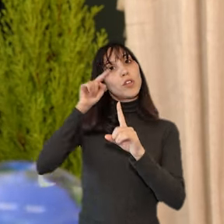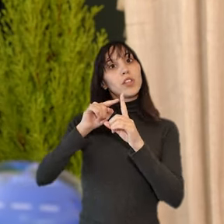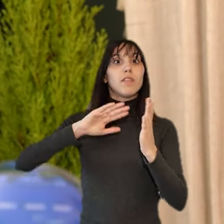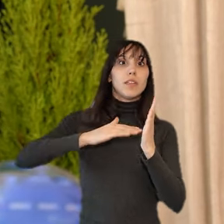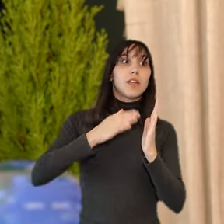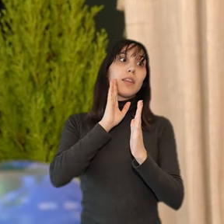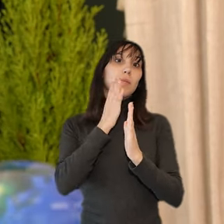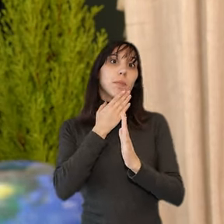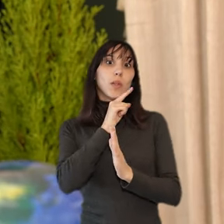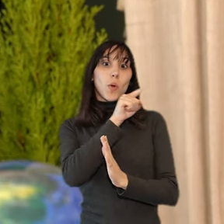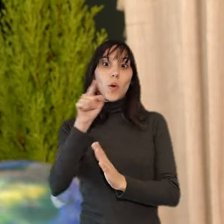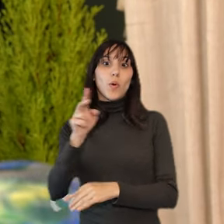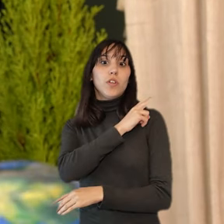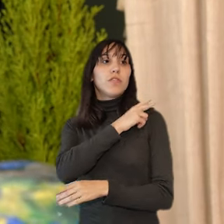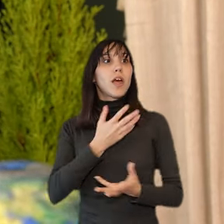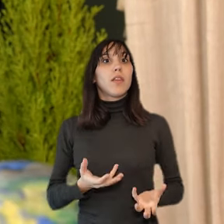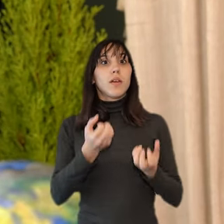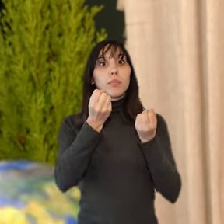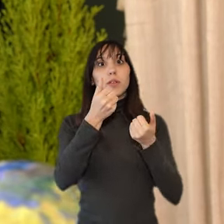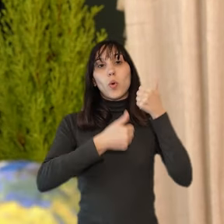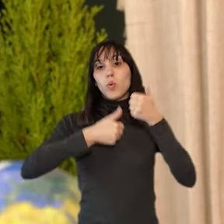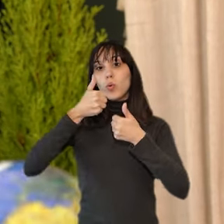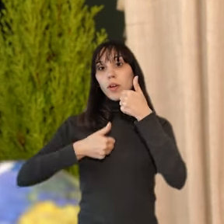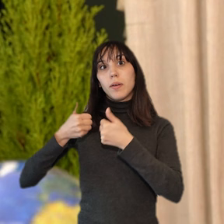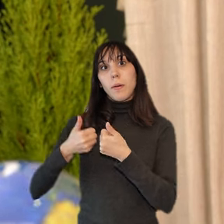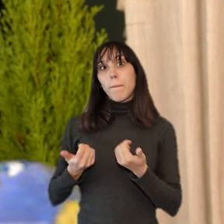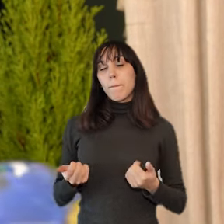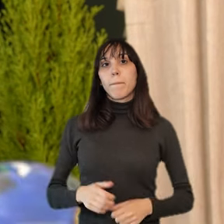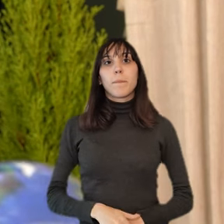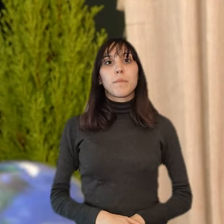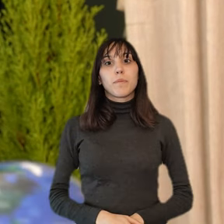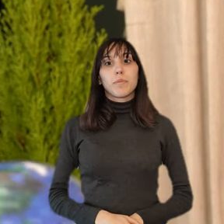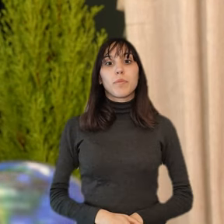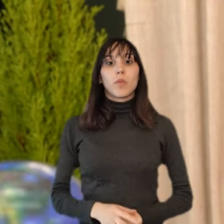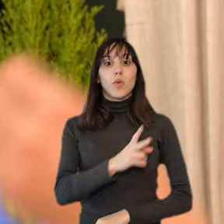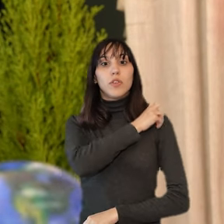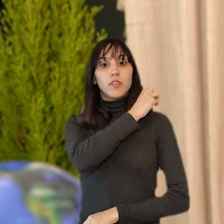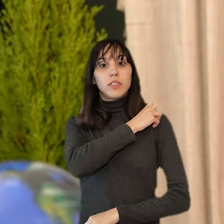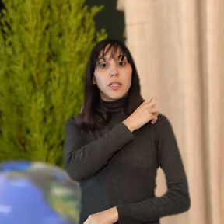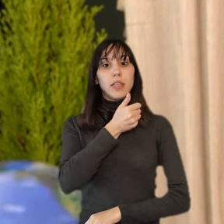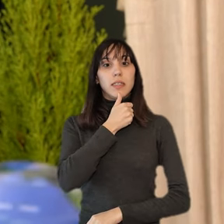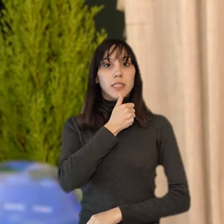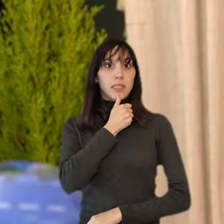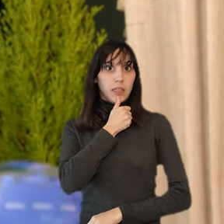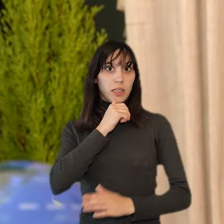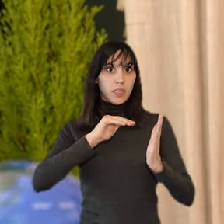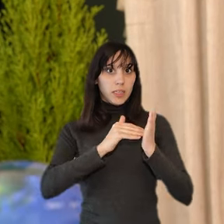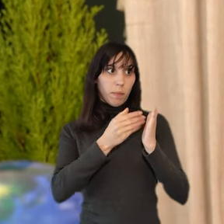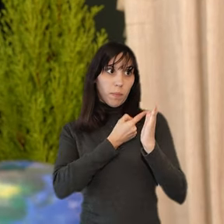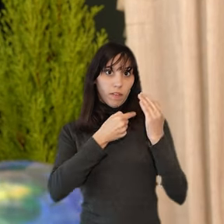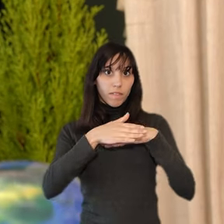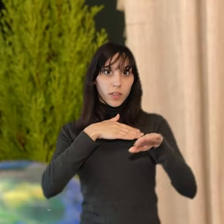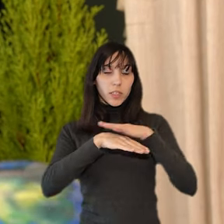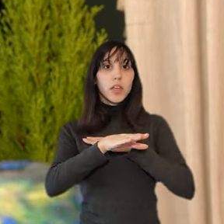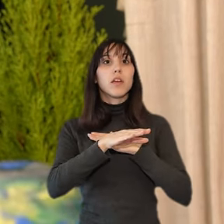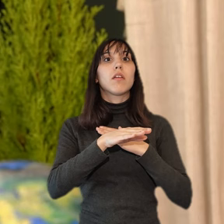as Universidades que ele quer concorrer não é portanto as necessidades estipulam os exames que os alunos devem fazer a